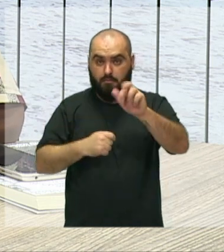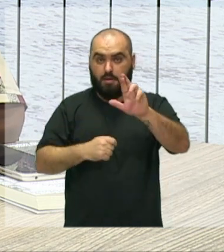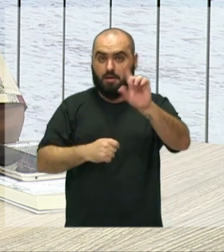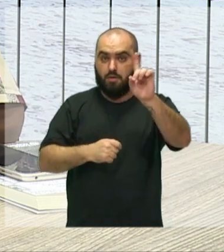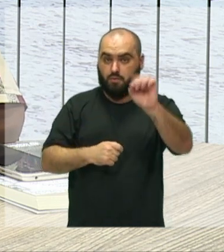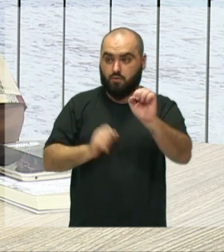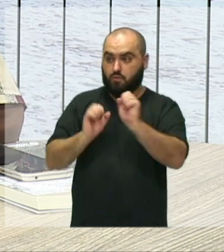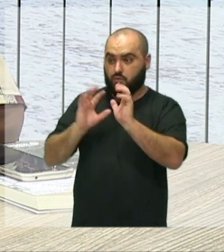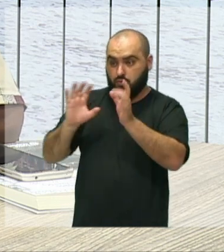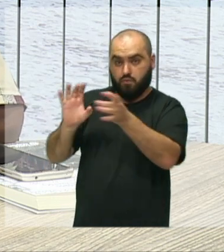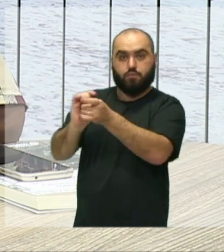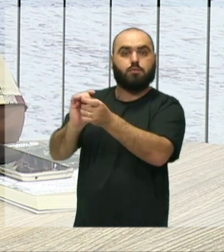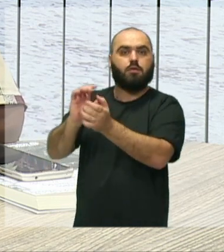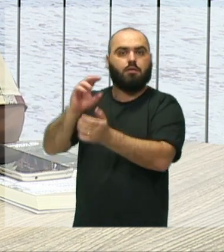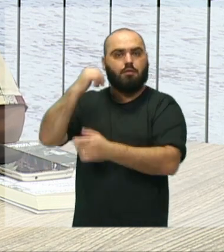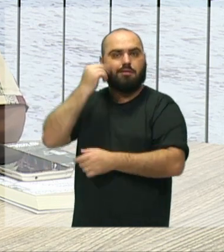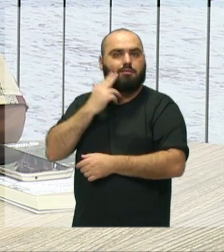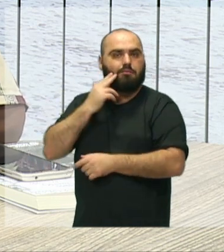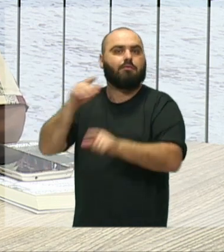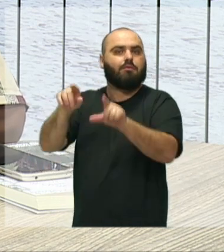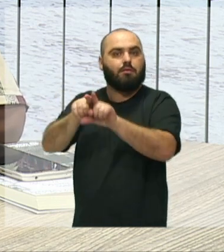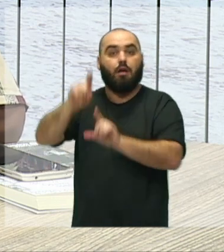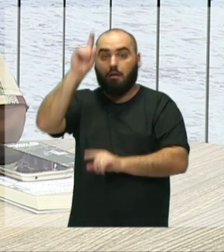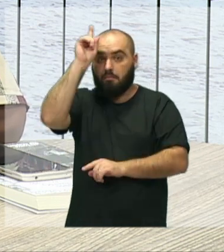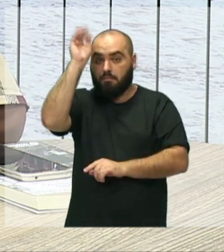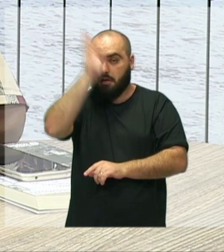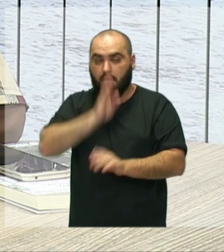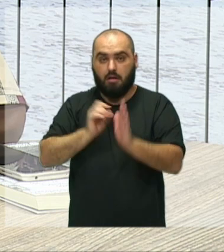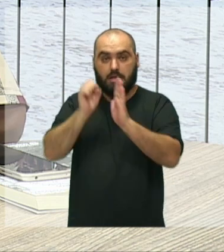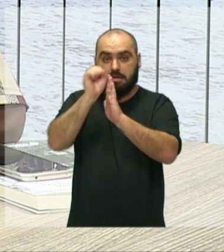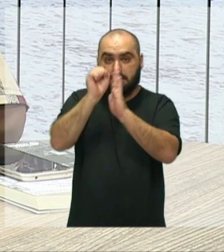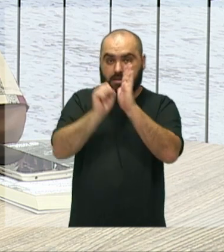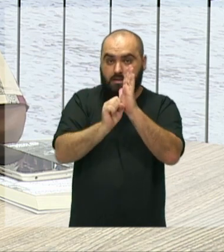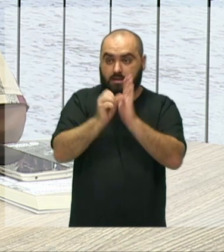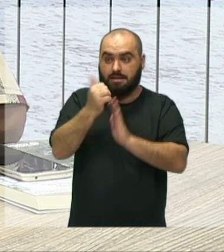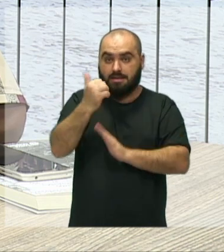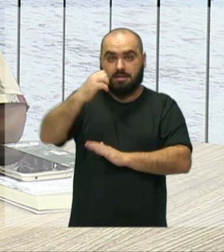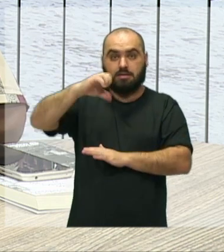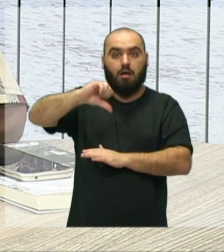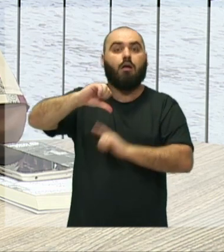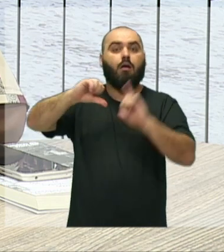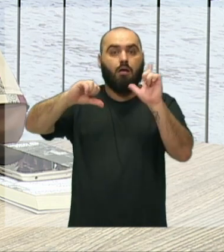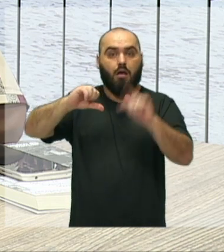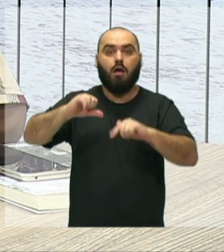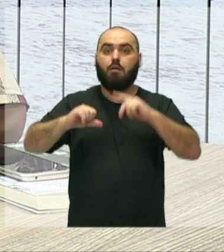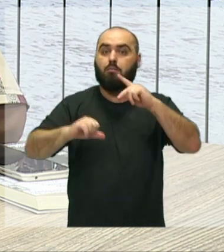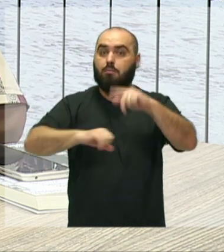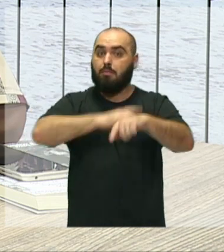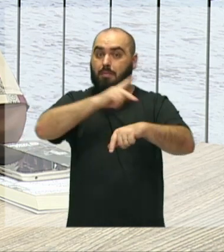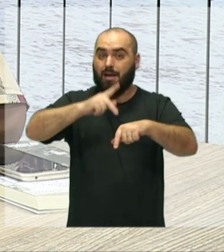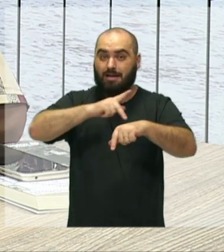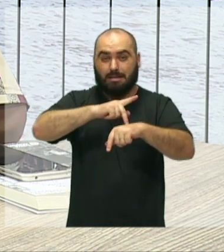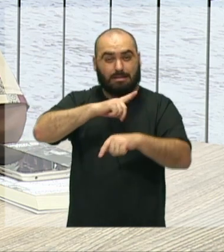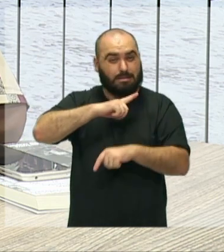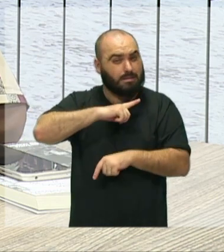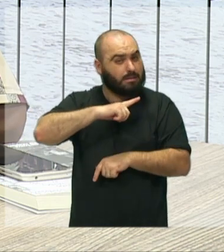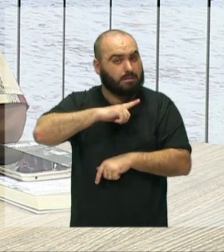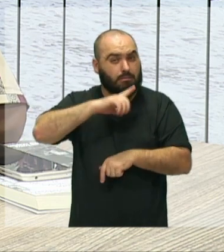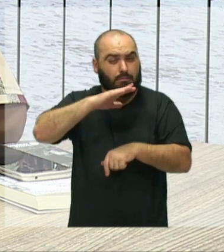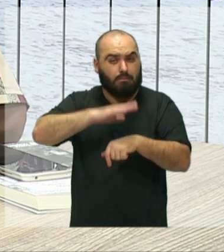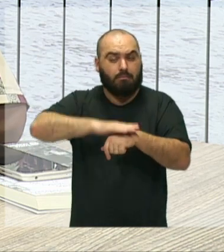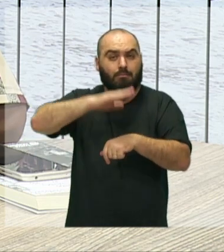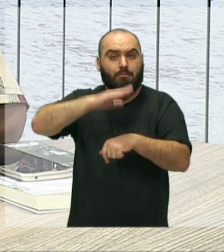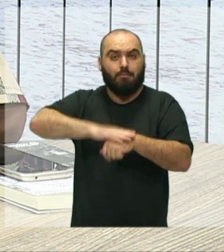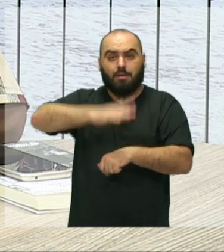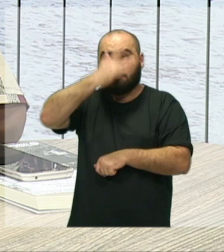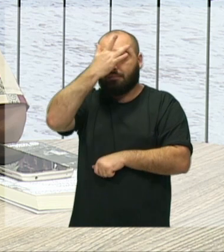E também o Brasil, no século XIX, era o país com o maior número de